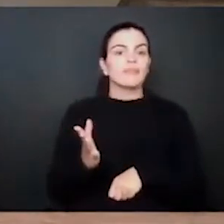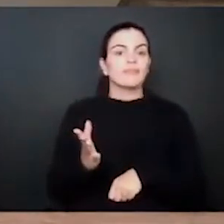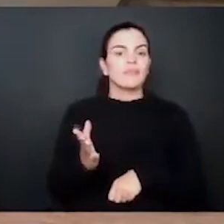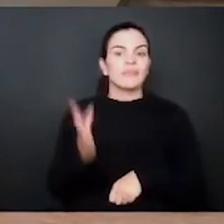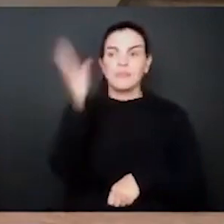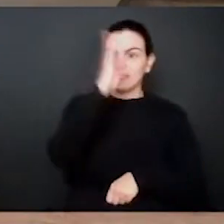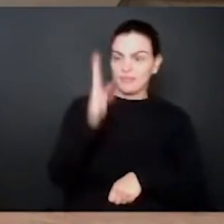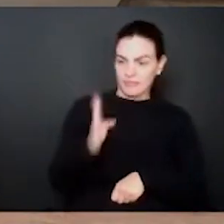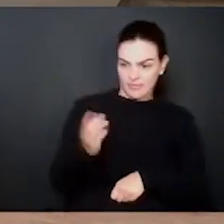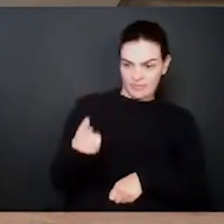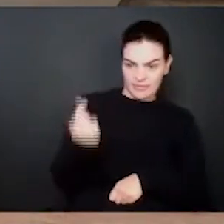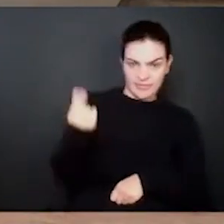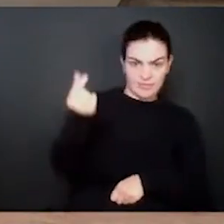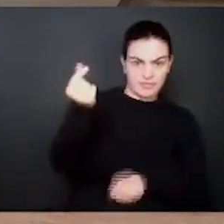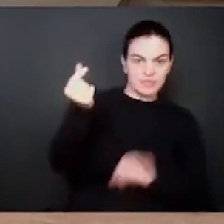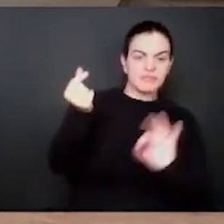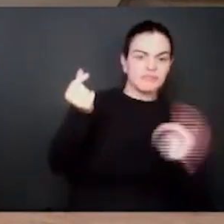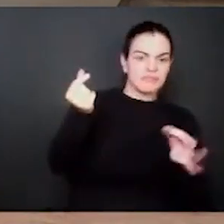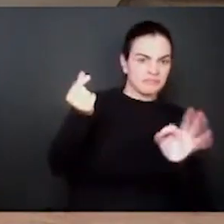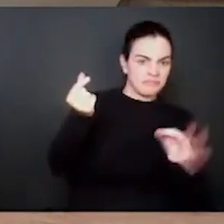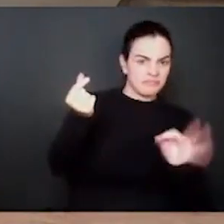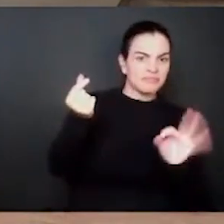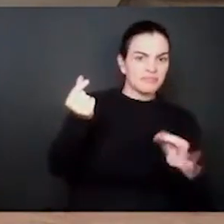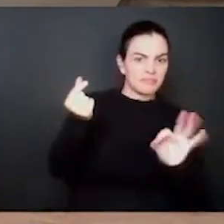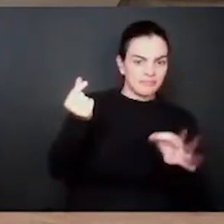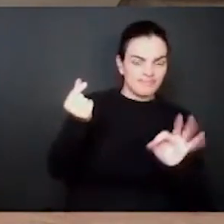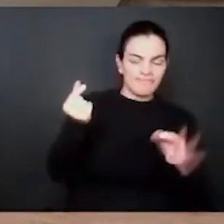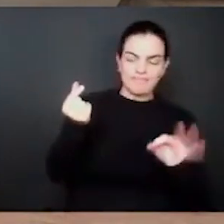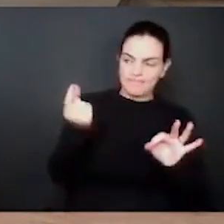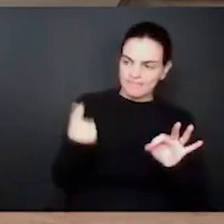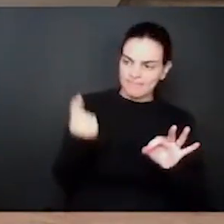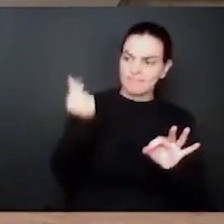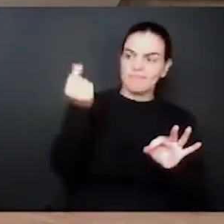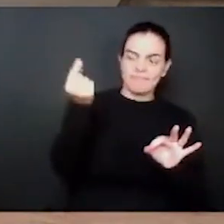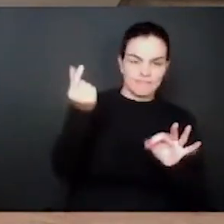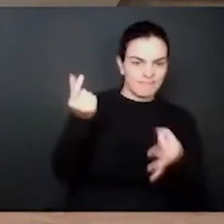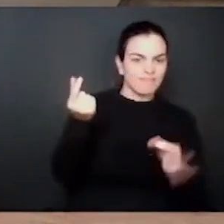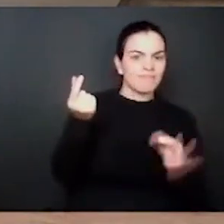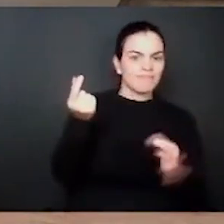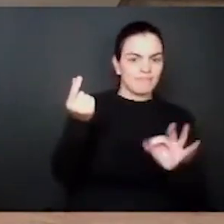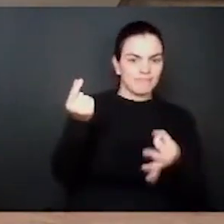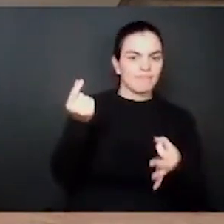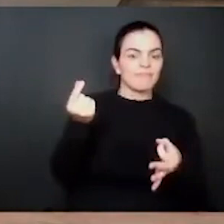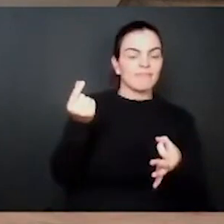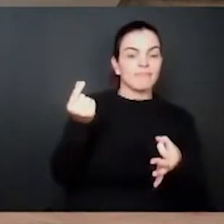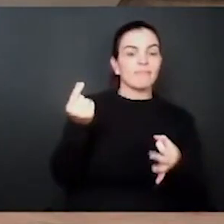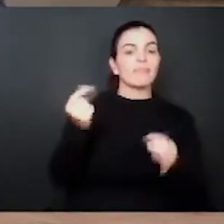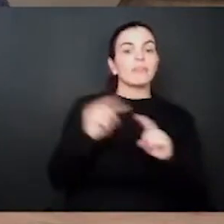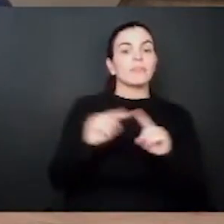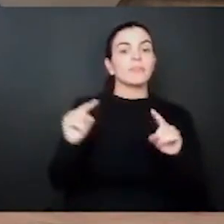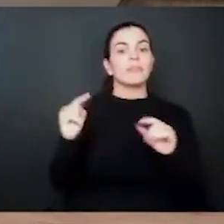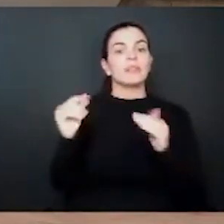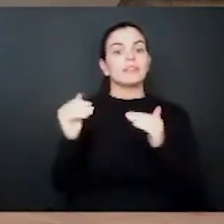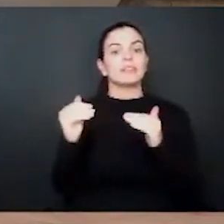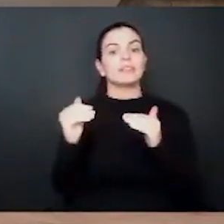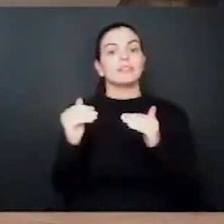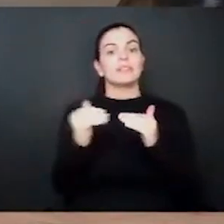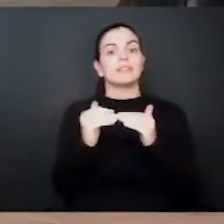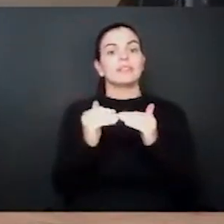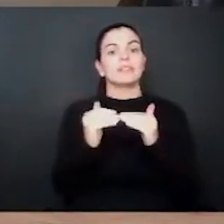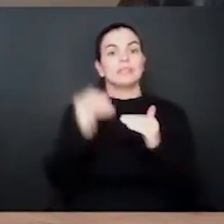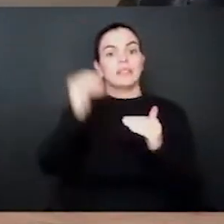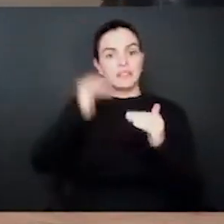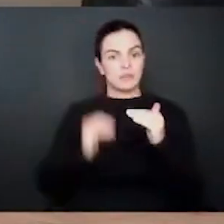rico. O nosso país é rico. E a desigualdade, vi a professora Josete falando da desigualdade aqui, mas a gente não